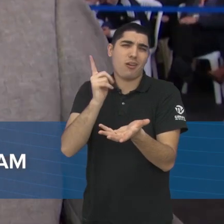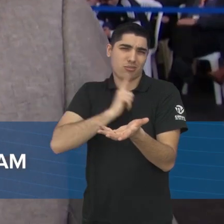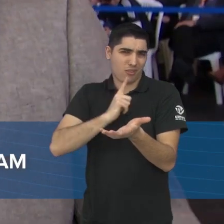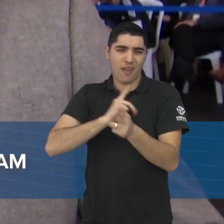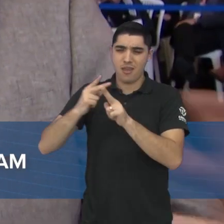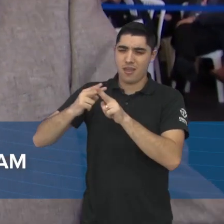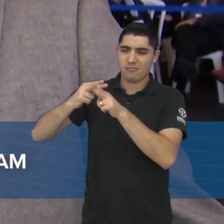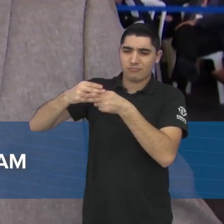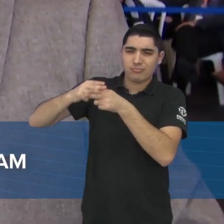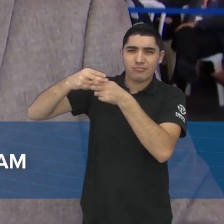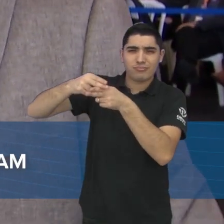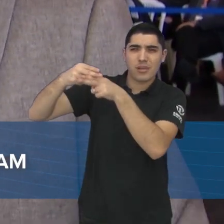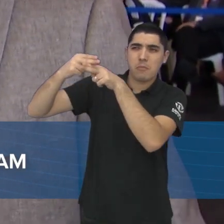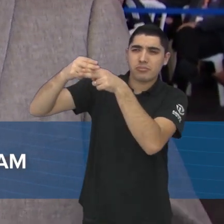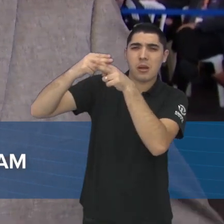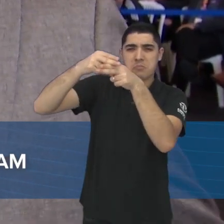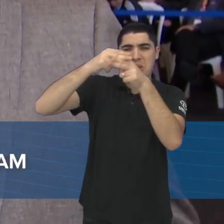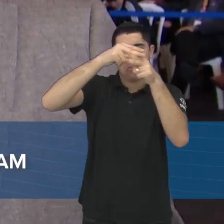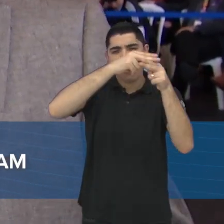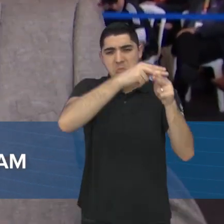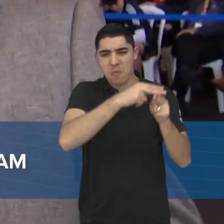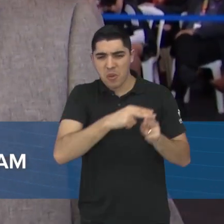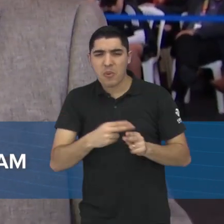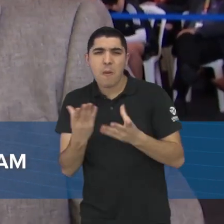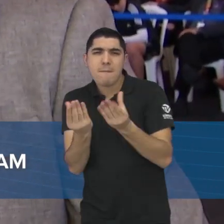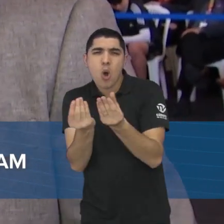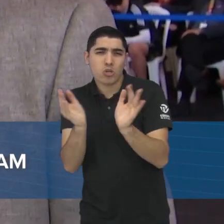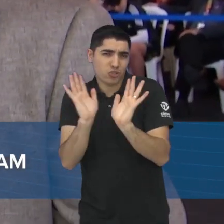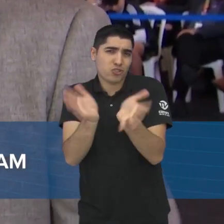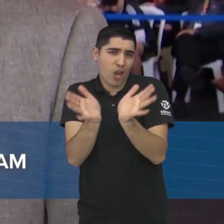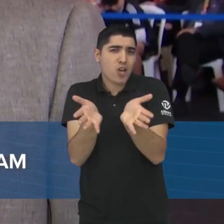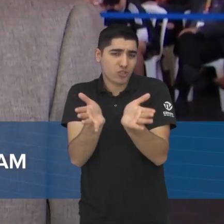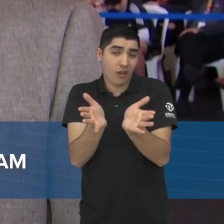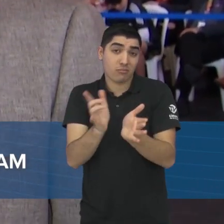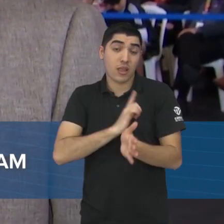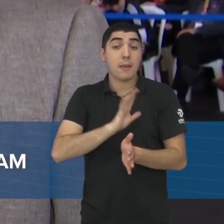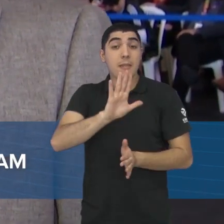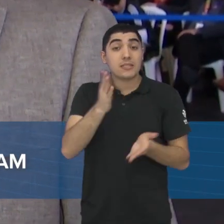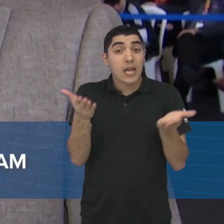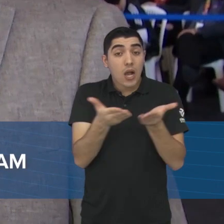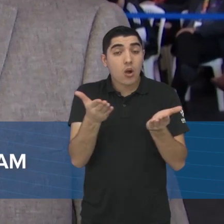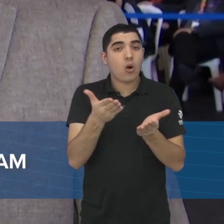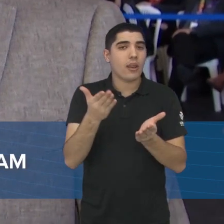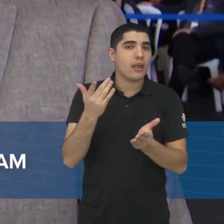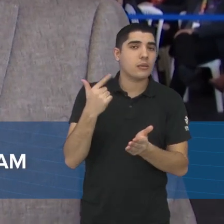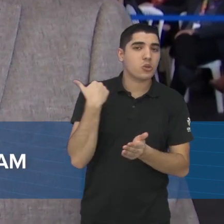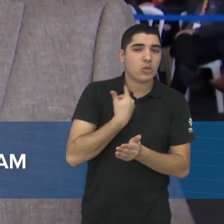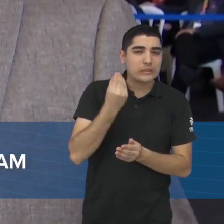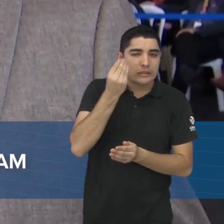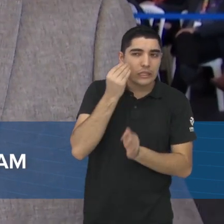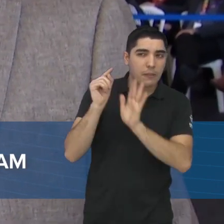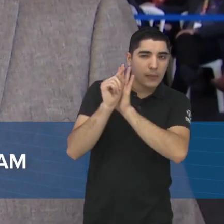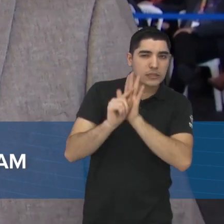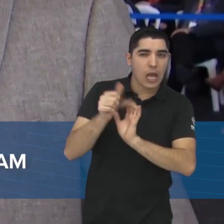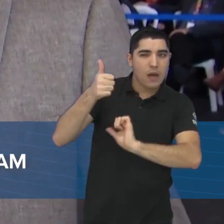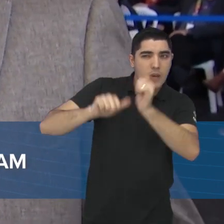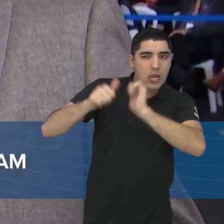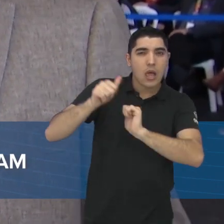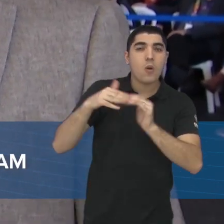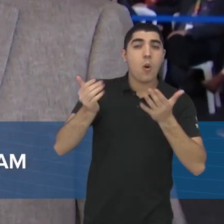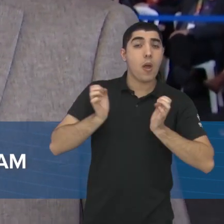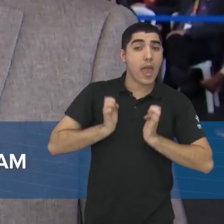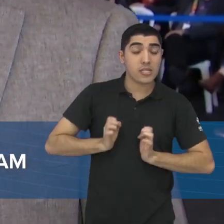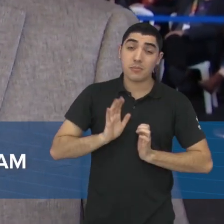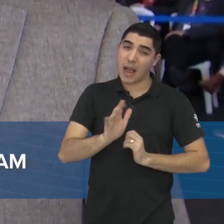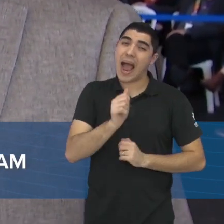criando conceitos e tendências que a gente vai poder usar para poder avaliar toda a ética em outros planetas. Mas por